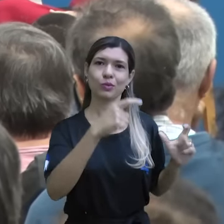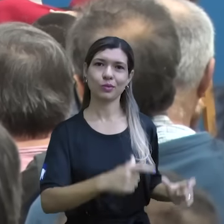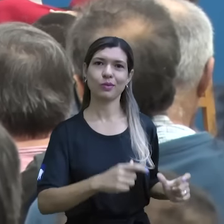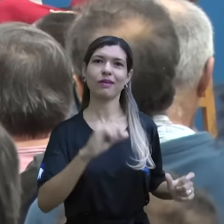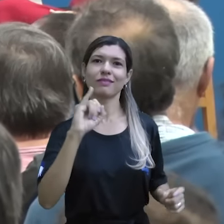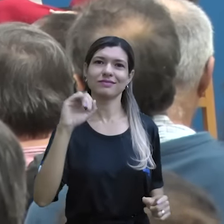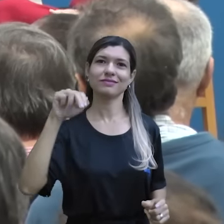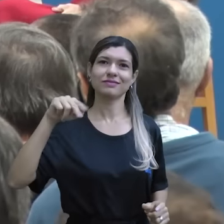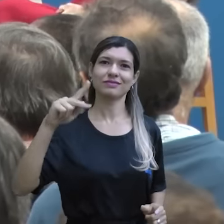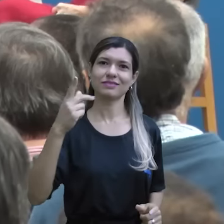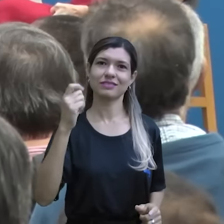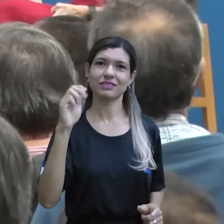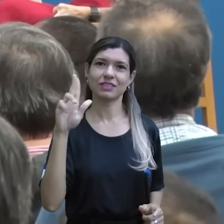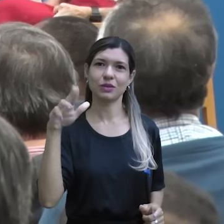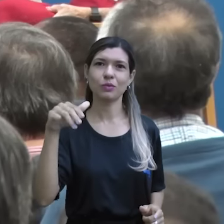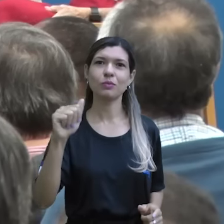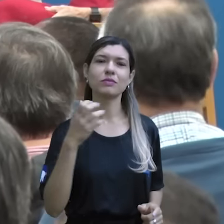né?